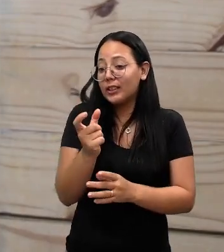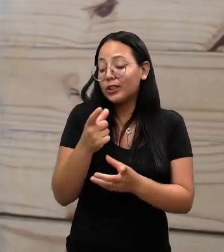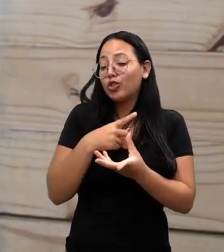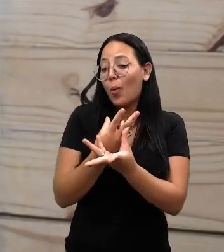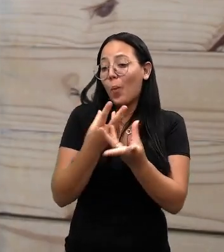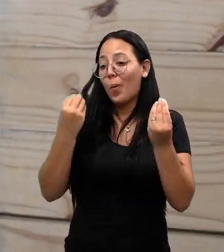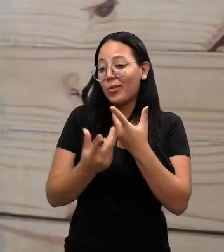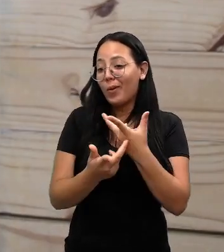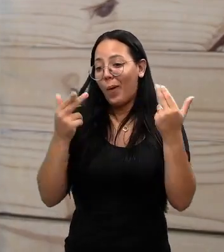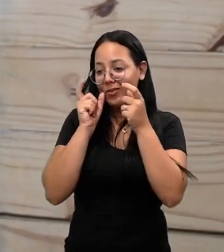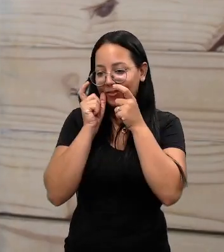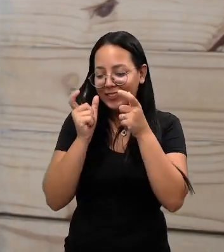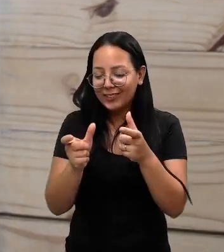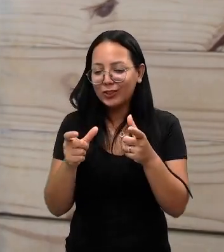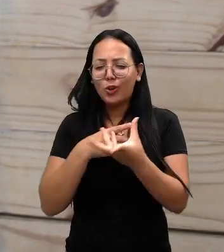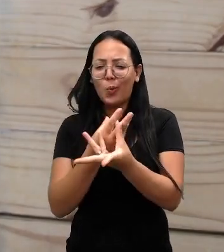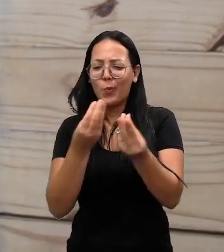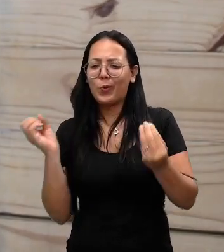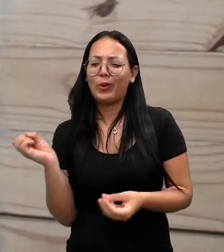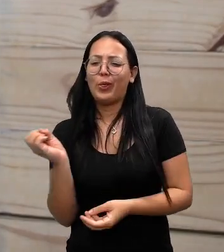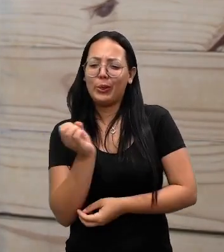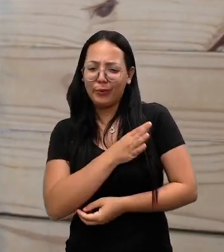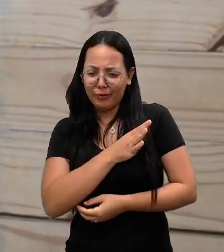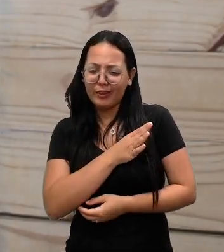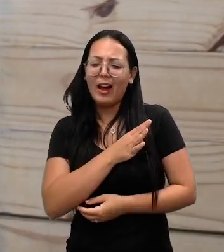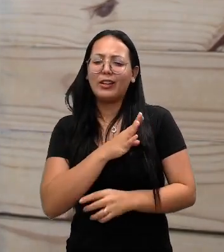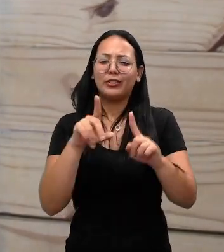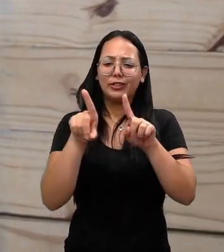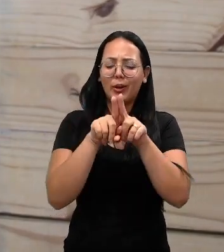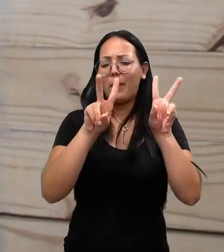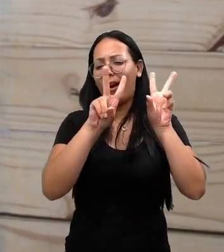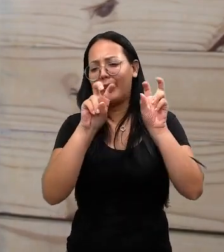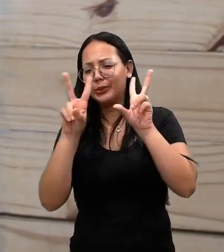muito mais novidades e assuntos com